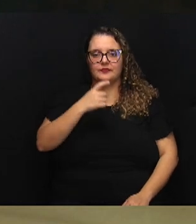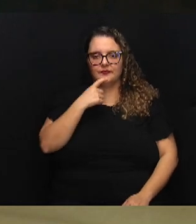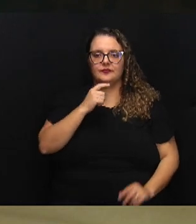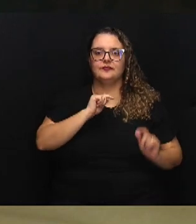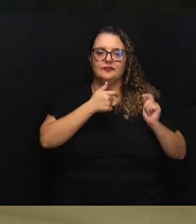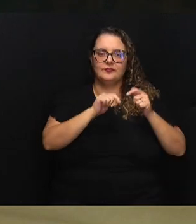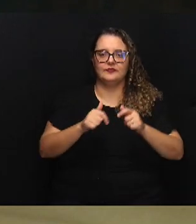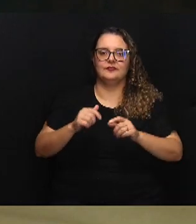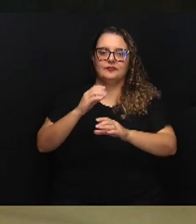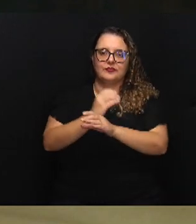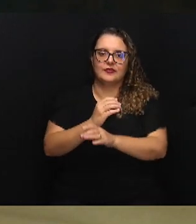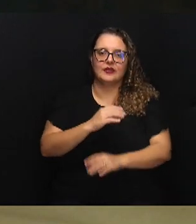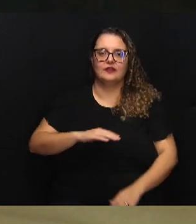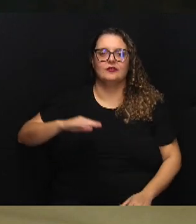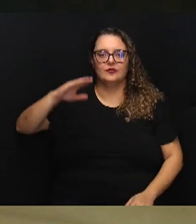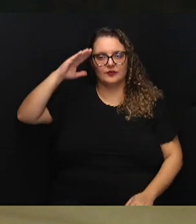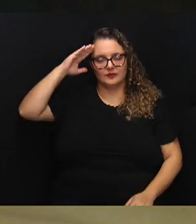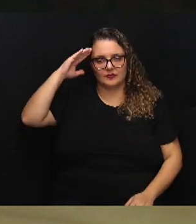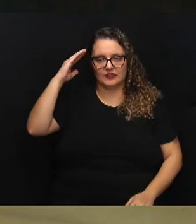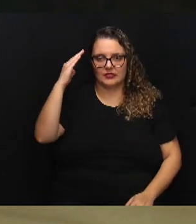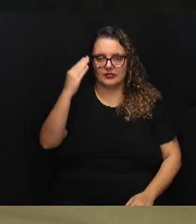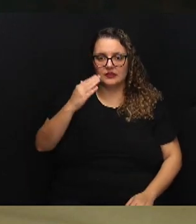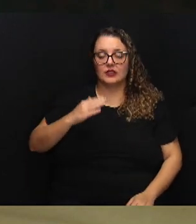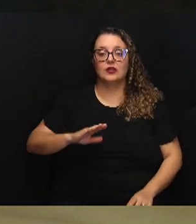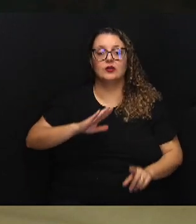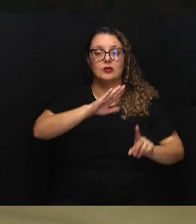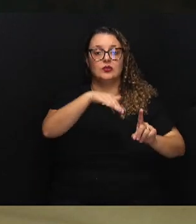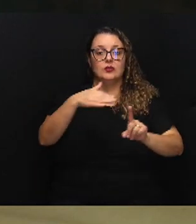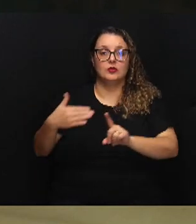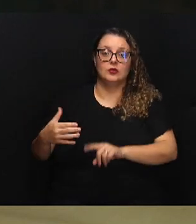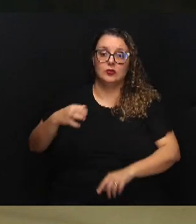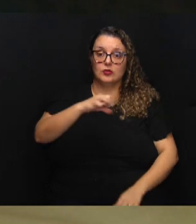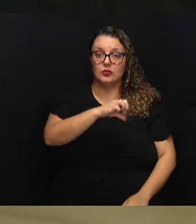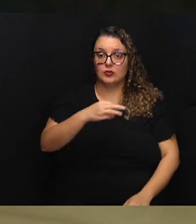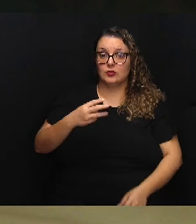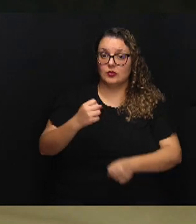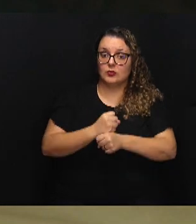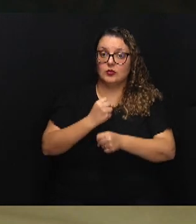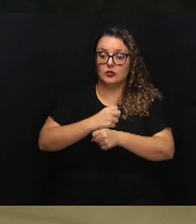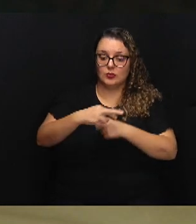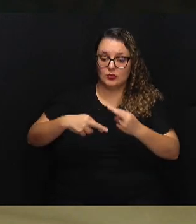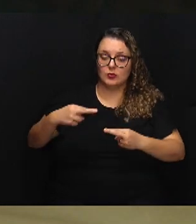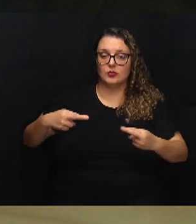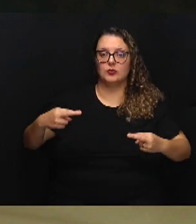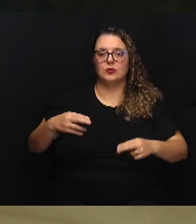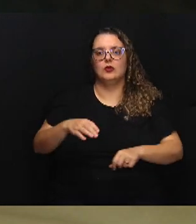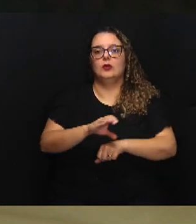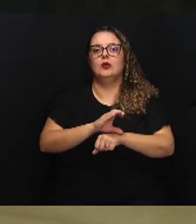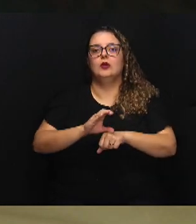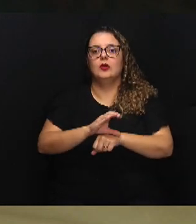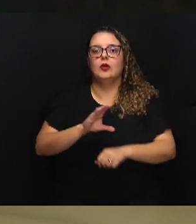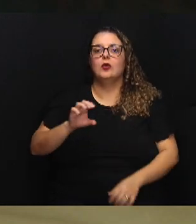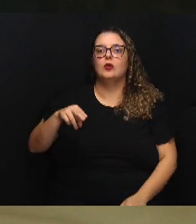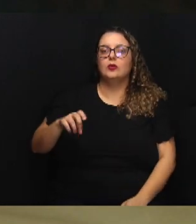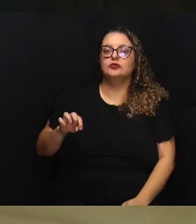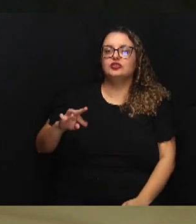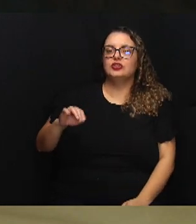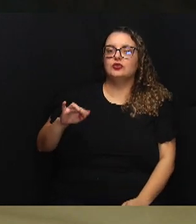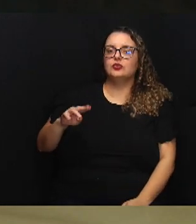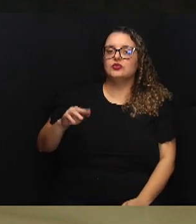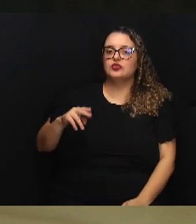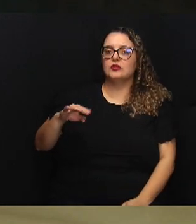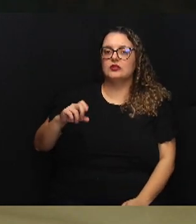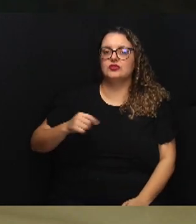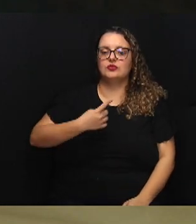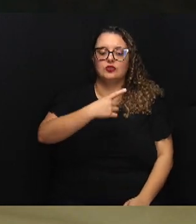solenidade cívico-militar, em homenagem, né, aos 93 anos da Revolução Constitucionalista de 1932.